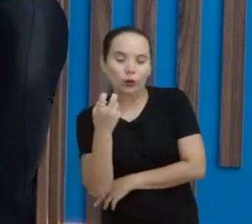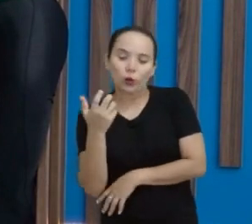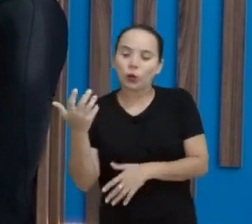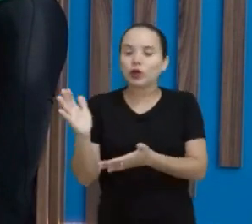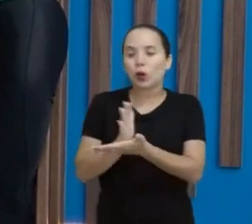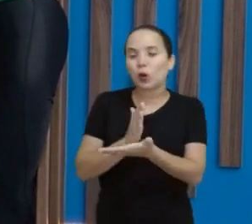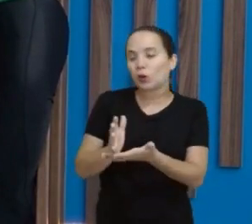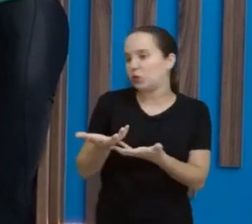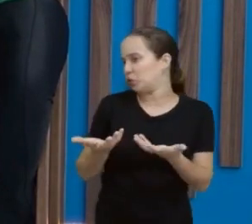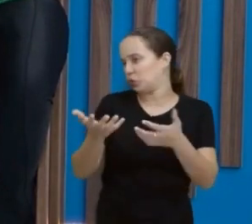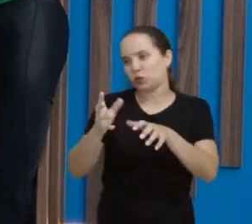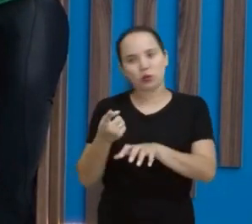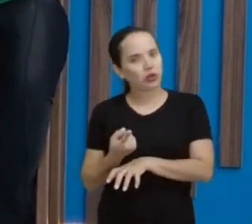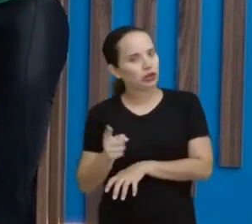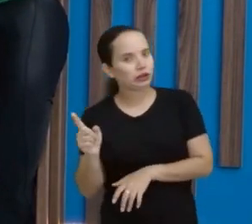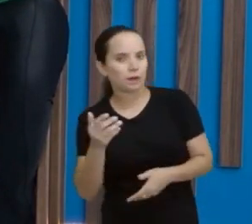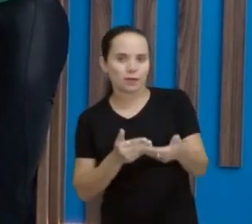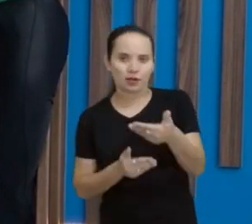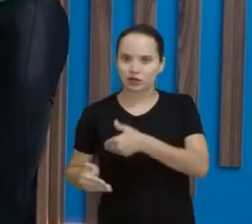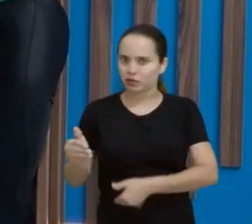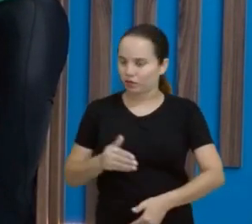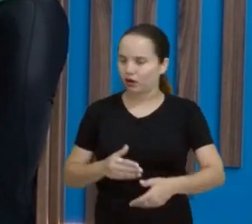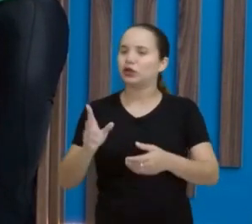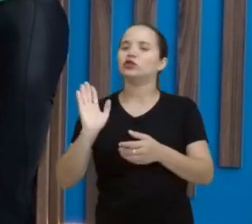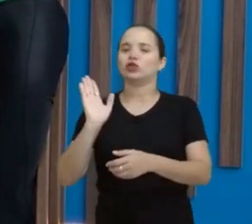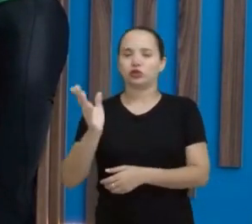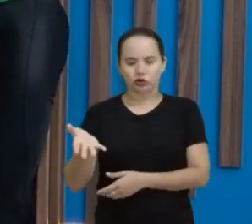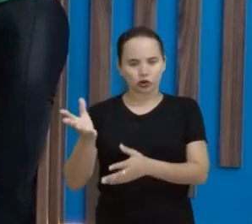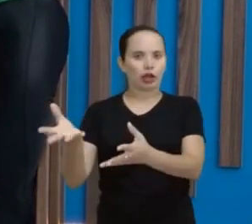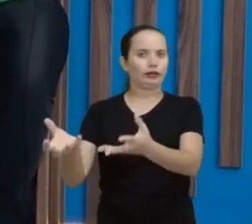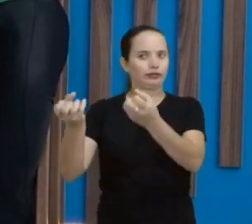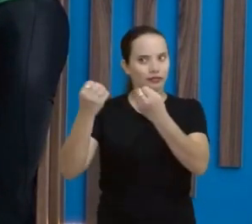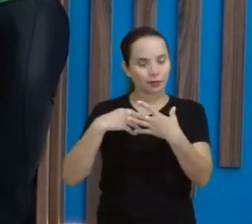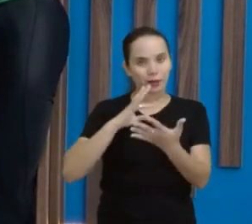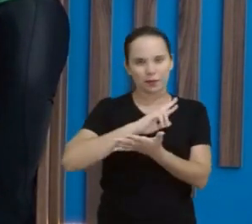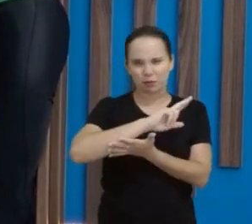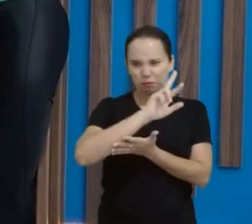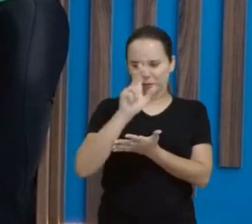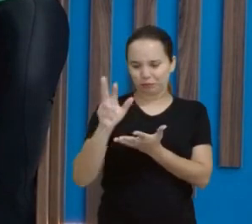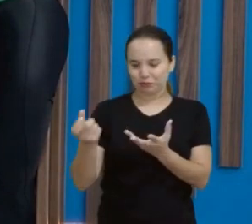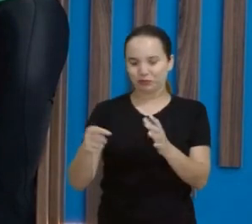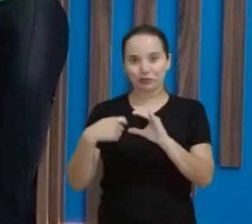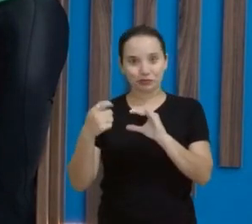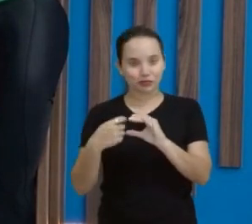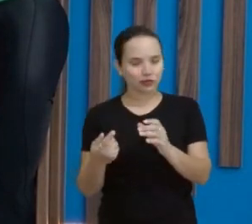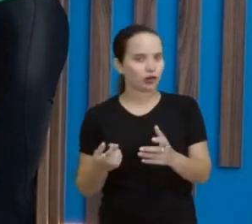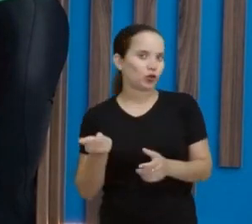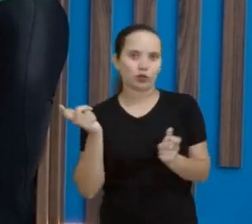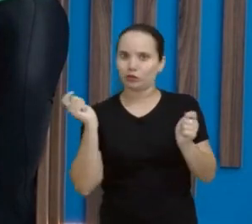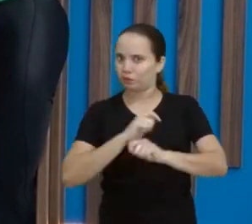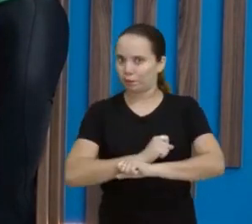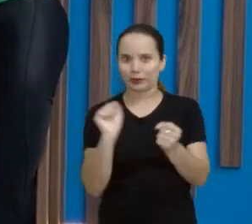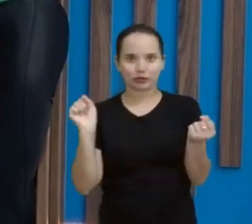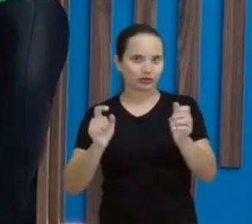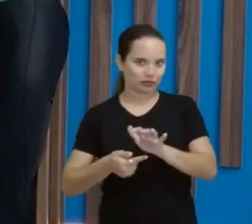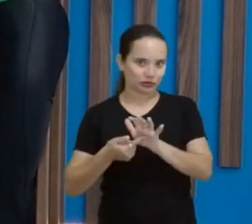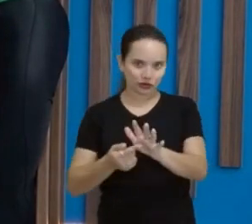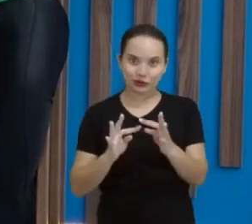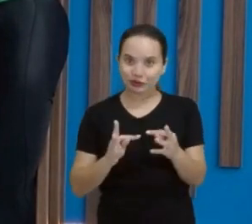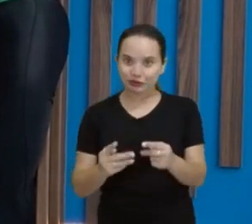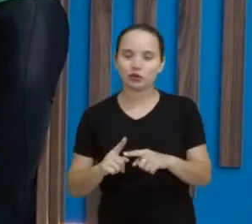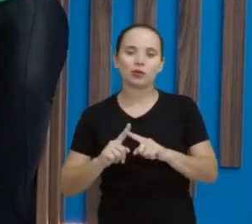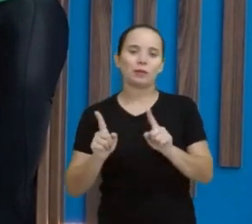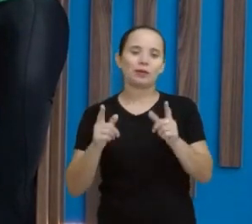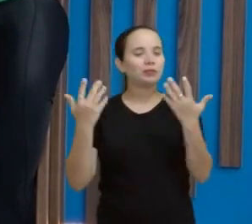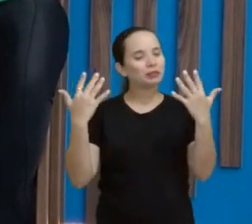empolgaram, foram. A gente recebeu outros vídeos também, mas não dava para trazer todos. Então, é isso. Parabéns. E